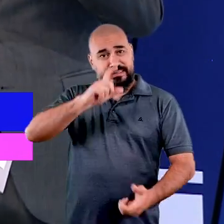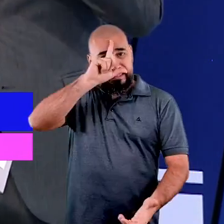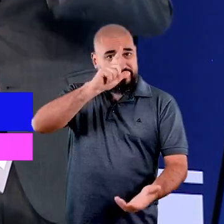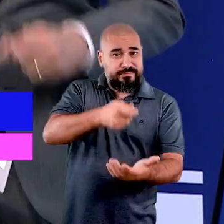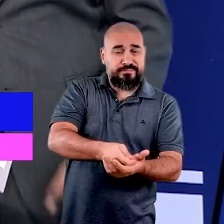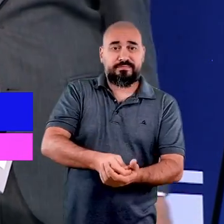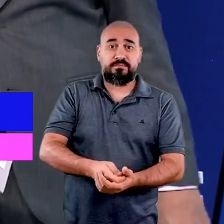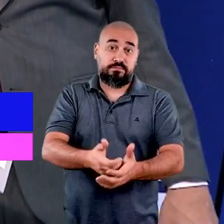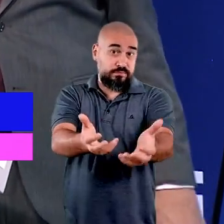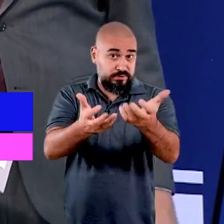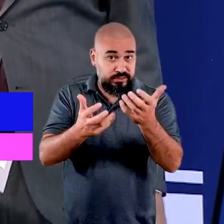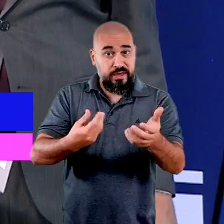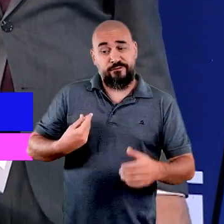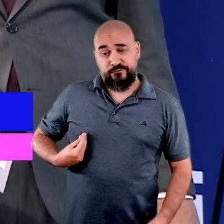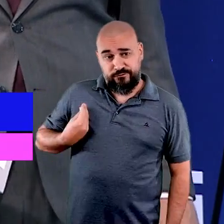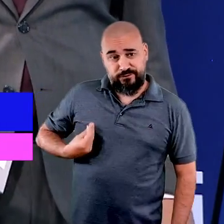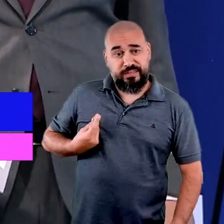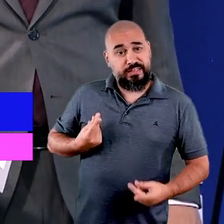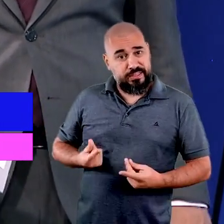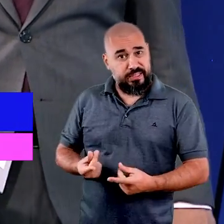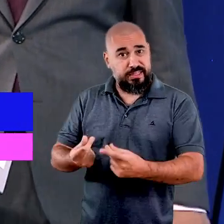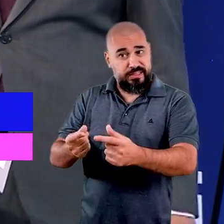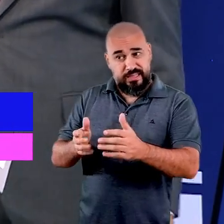você quer participar da vida eterna.